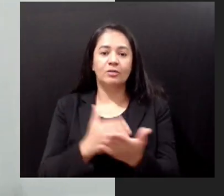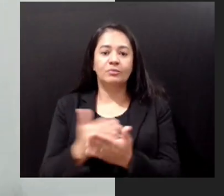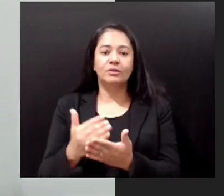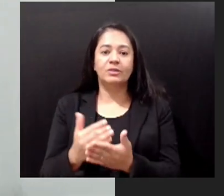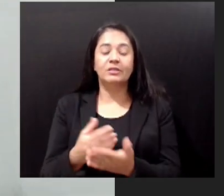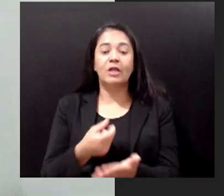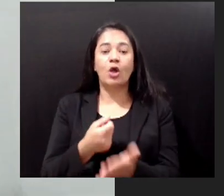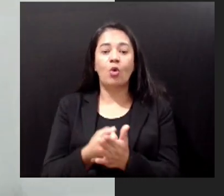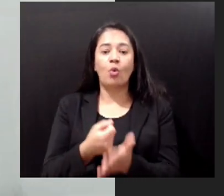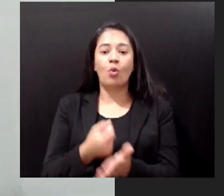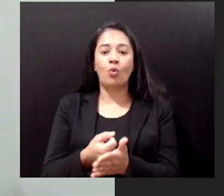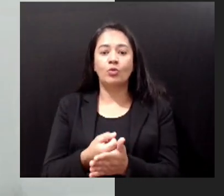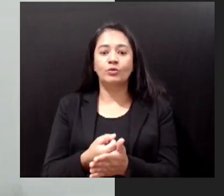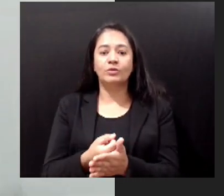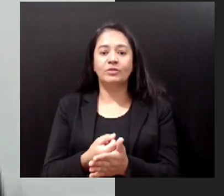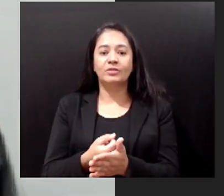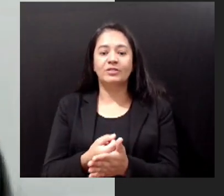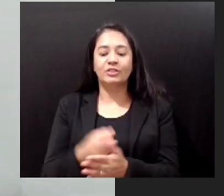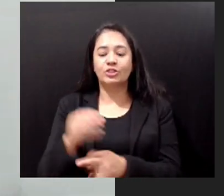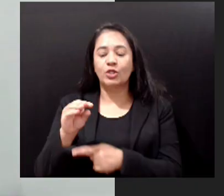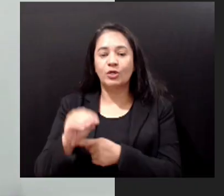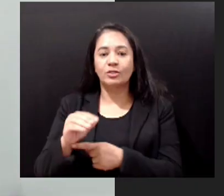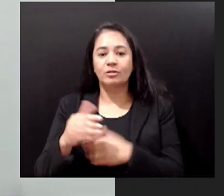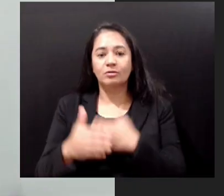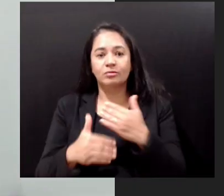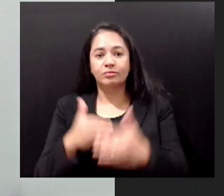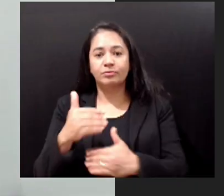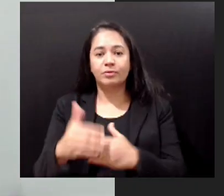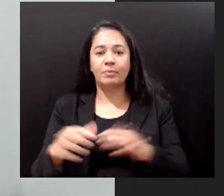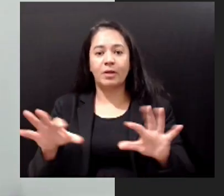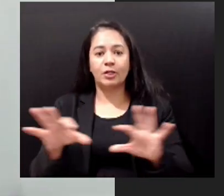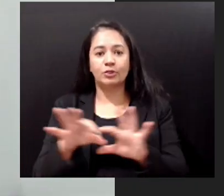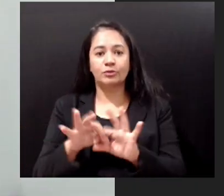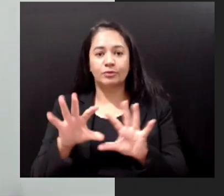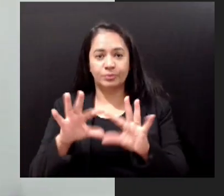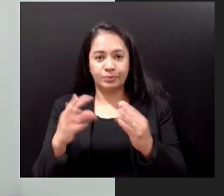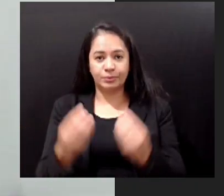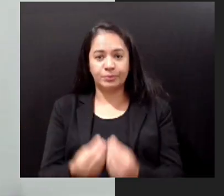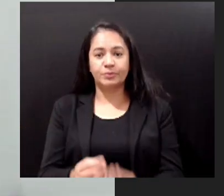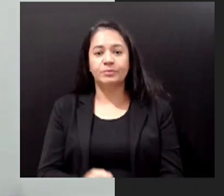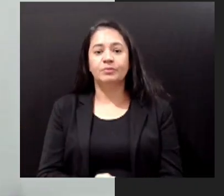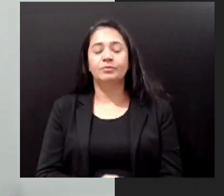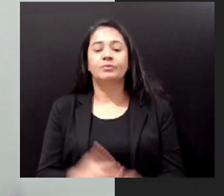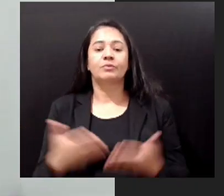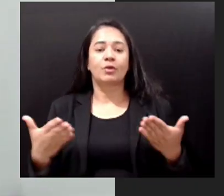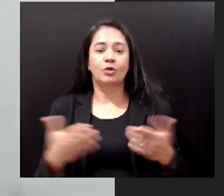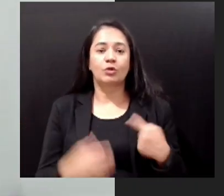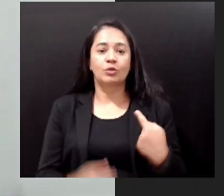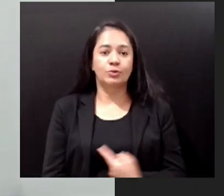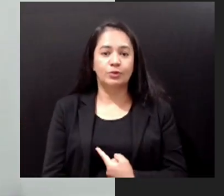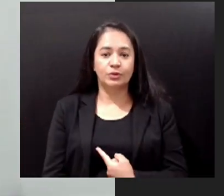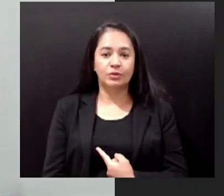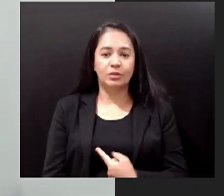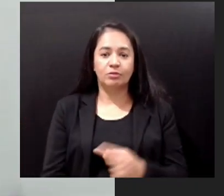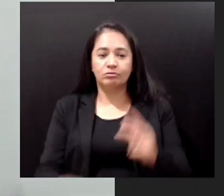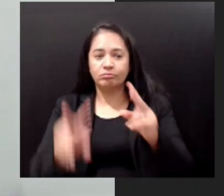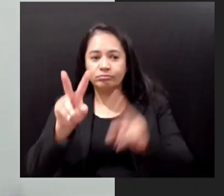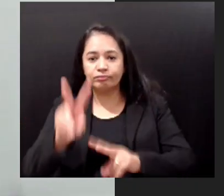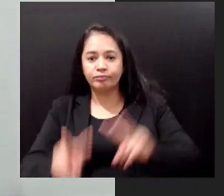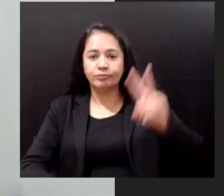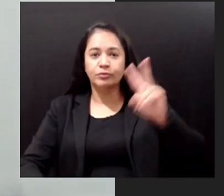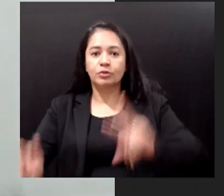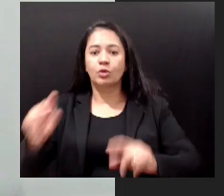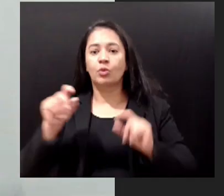obrigação alimentar decorrente dos vínculos familiares. Hoje, o que nós visualizamos é que